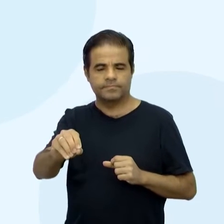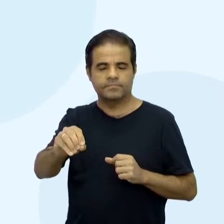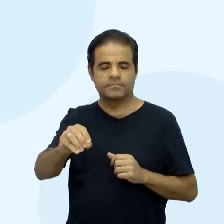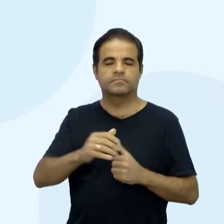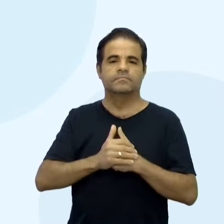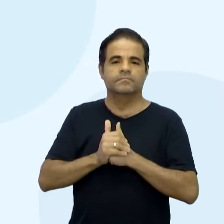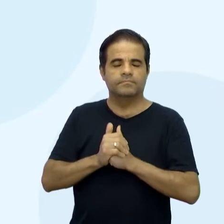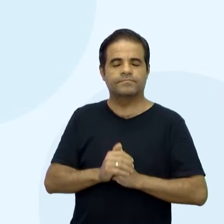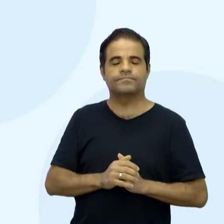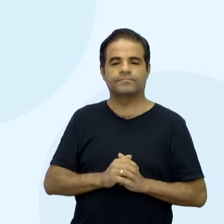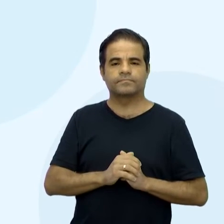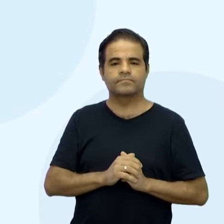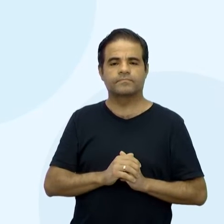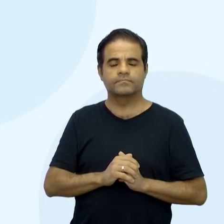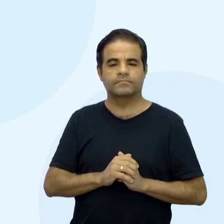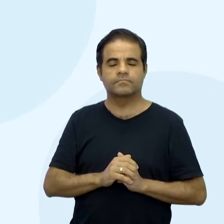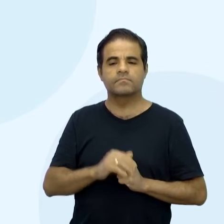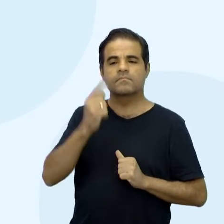1930.